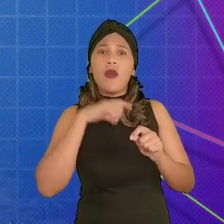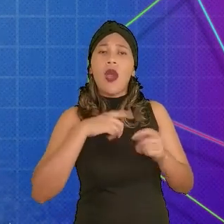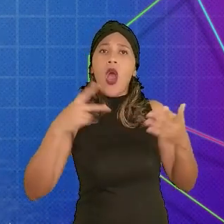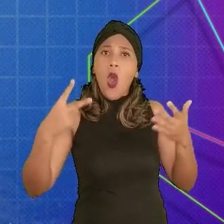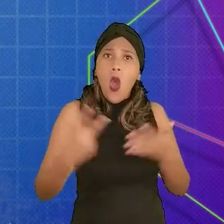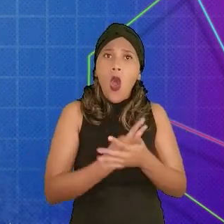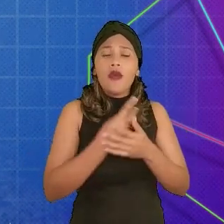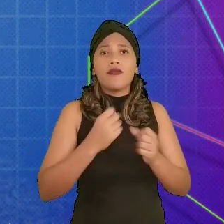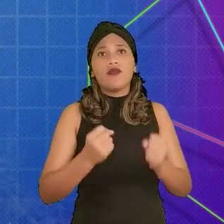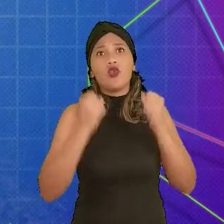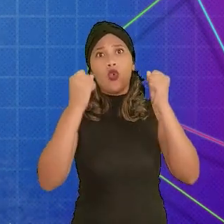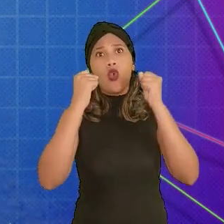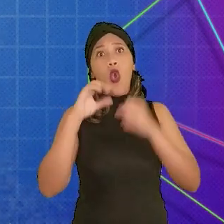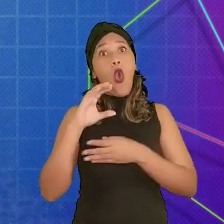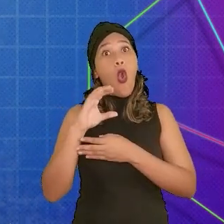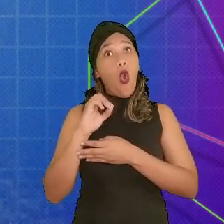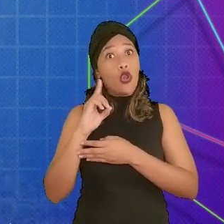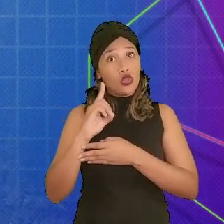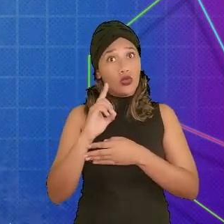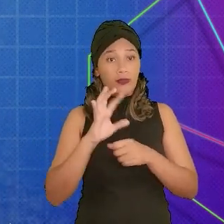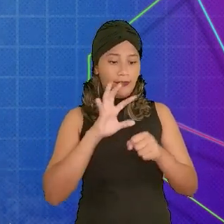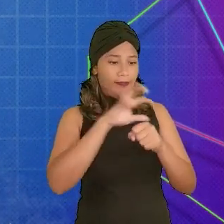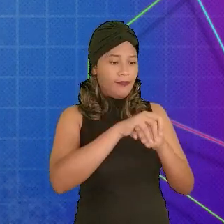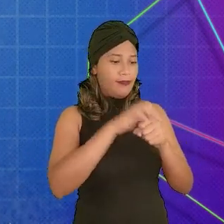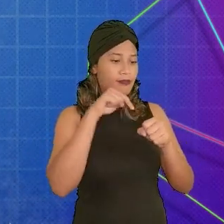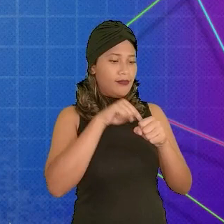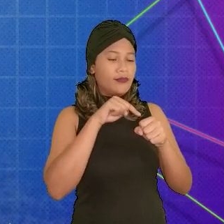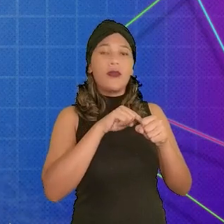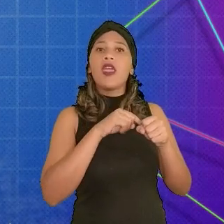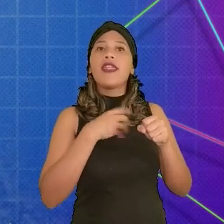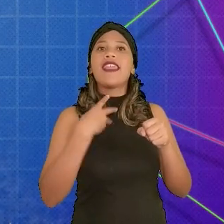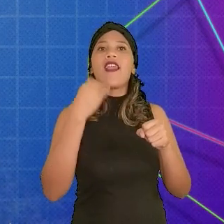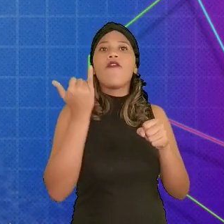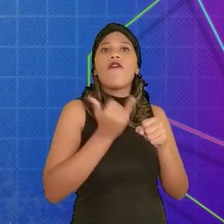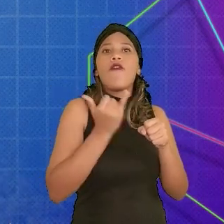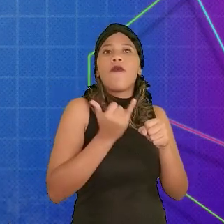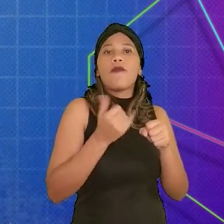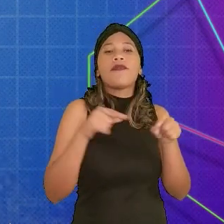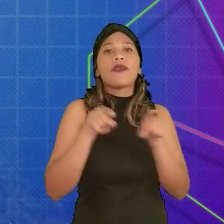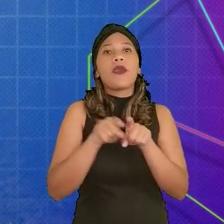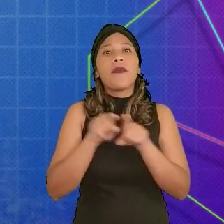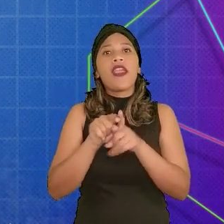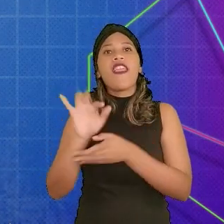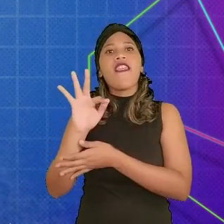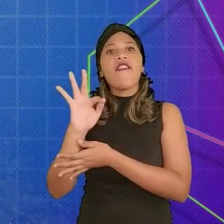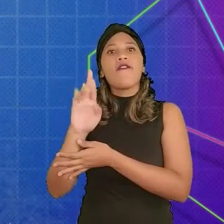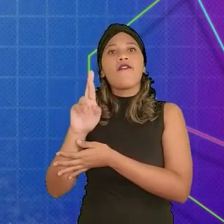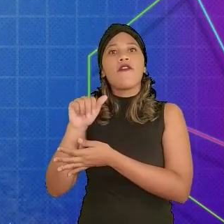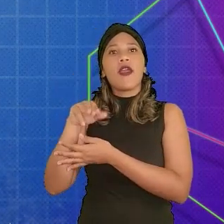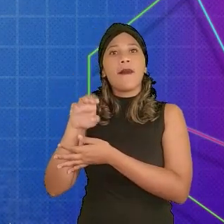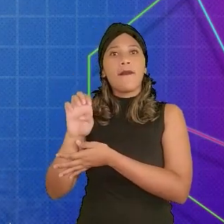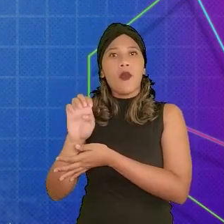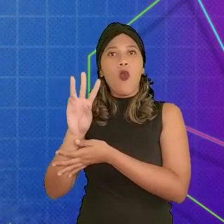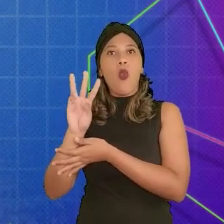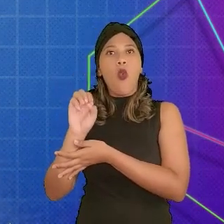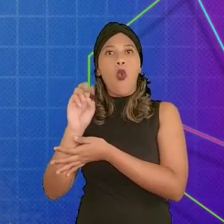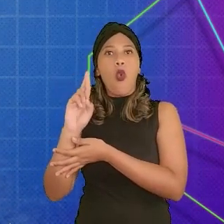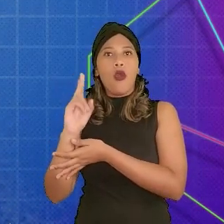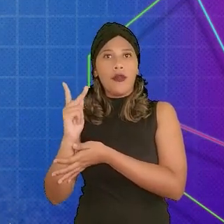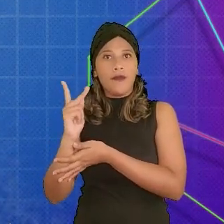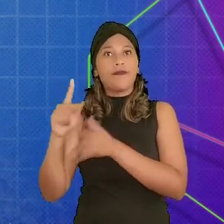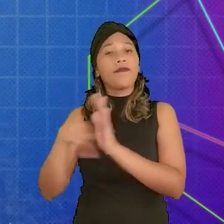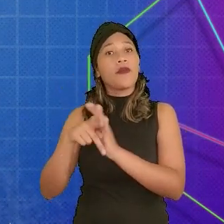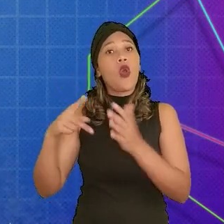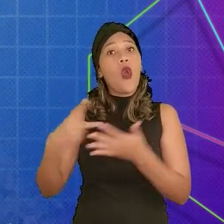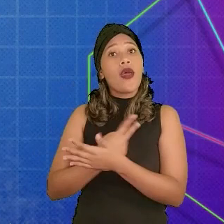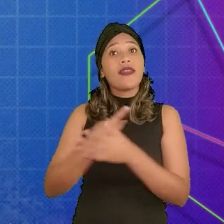acontece toda a mágica dos códigos que fazem rodar um jogo. E framework é uma união de códigos que ajudam essa mágica a